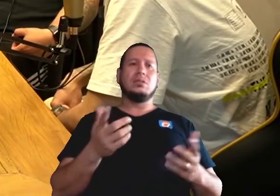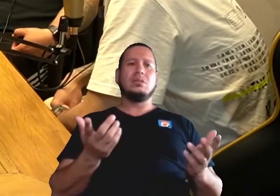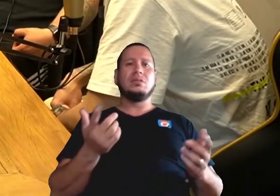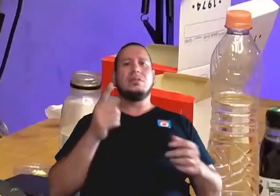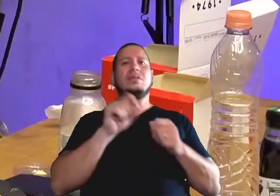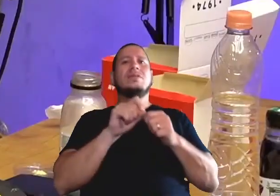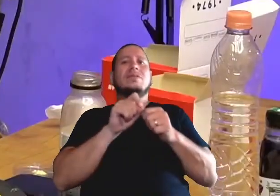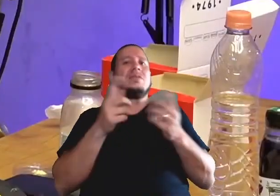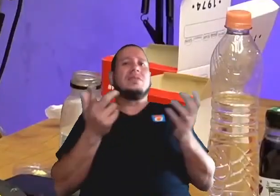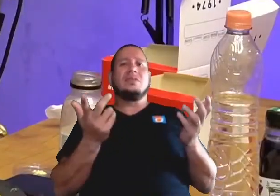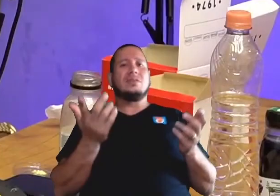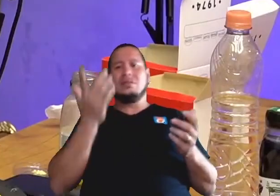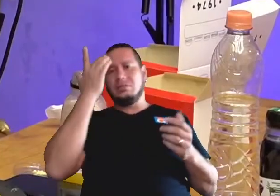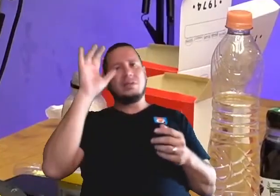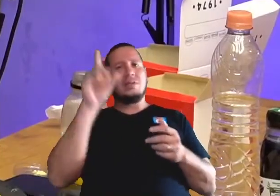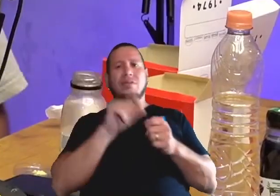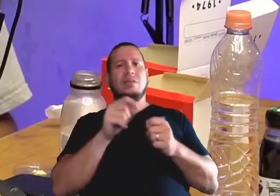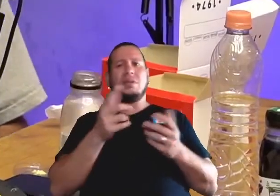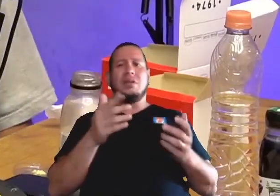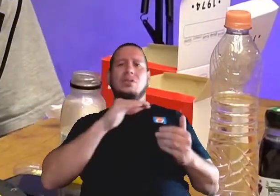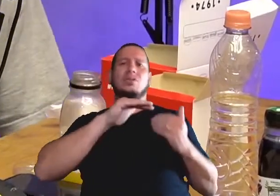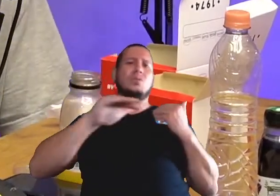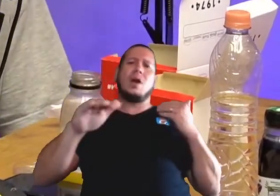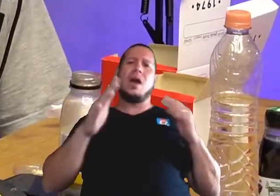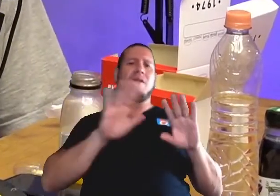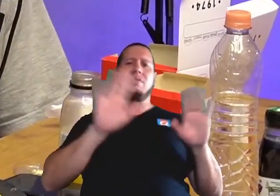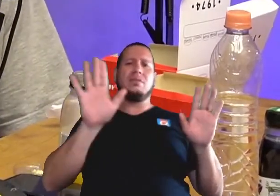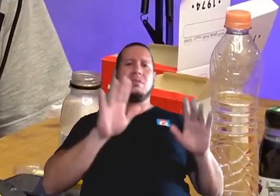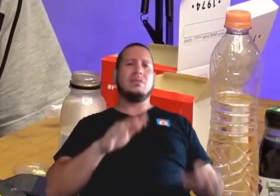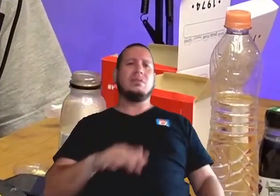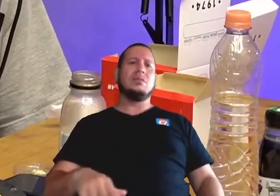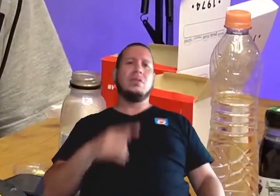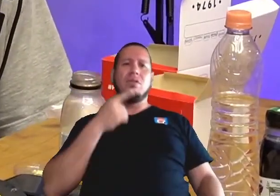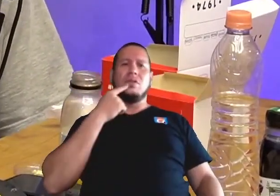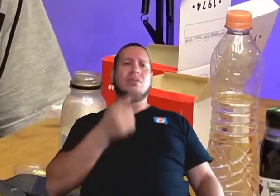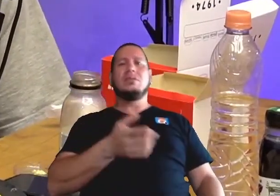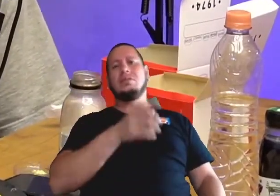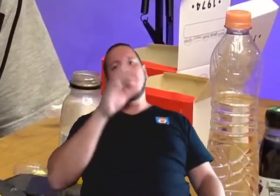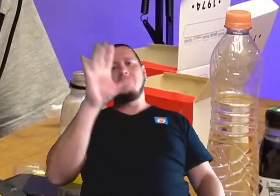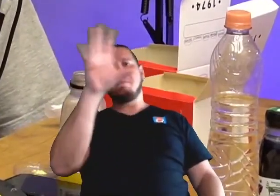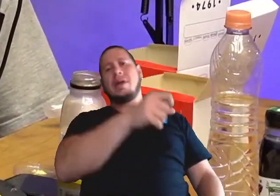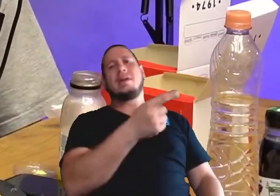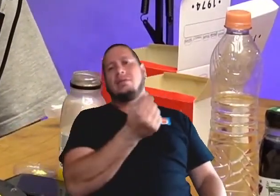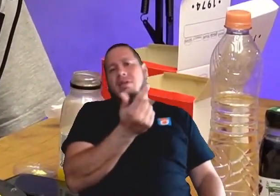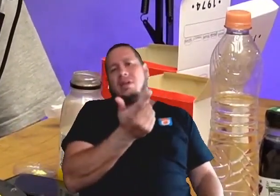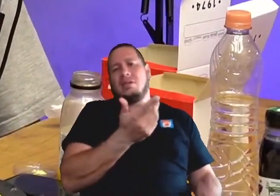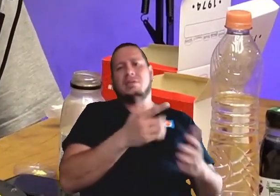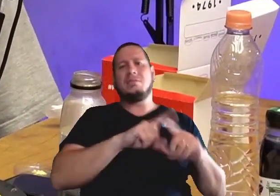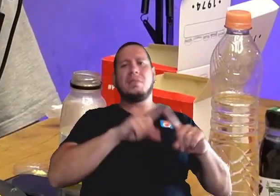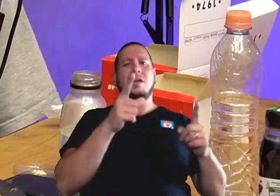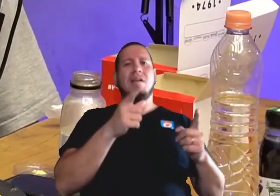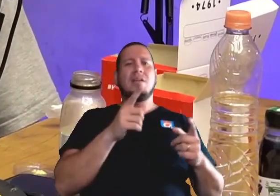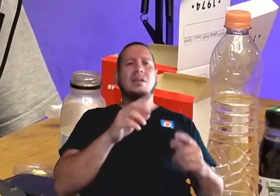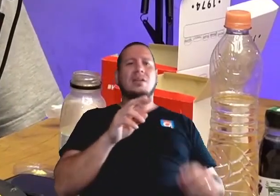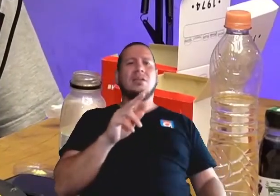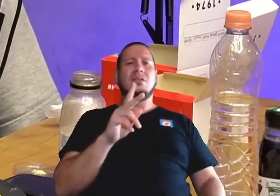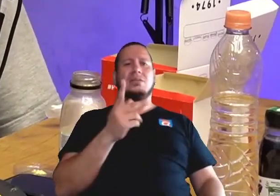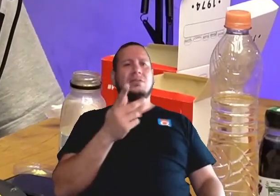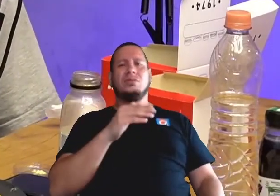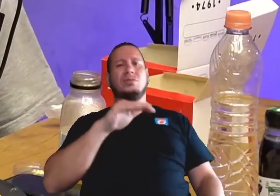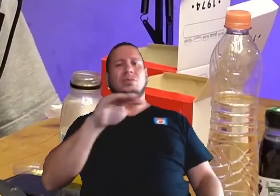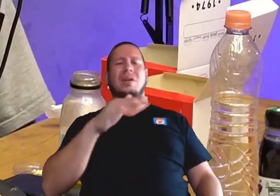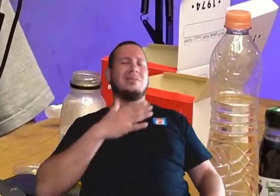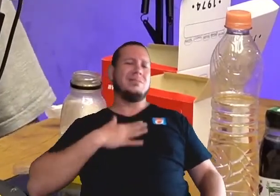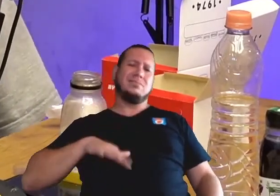o que que é para fazer isso aqui eu não tenho que fazer chorando tô suave aí ele pegou foi não pega eu falei mano mas chamar de chores não falam